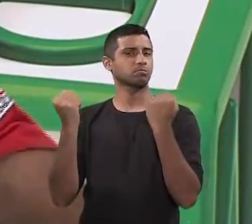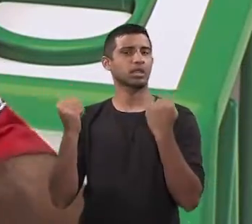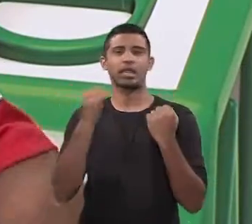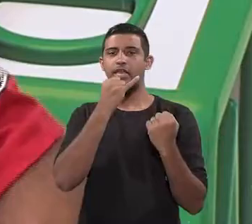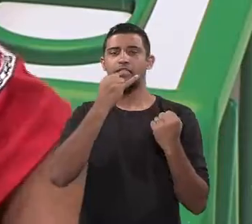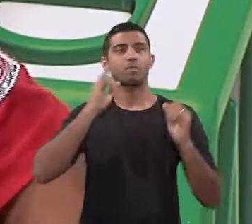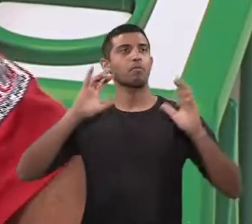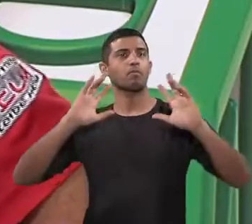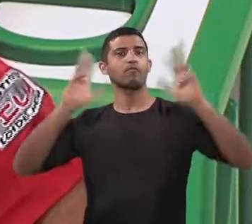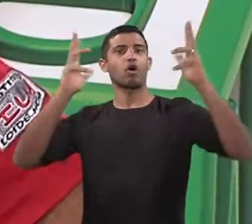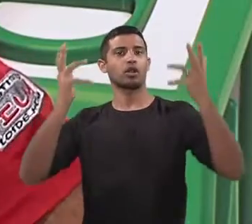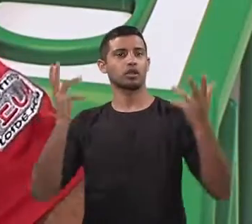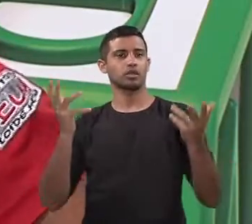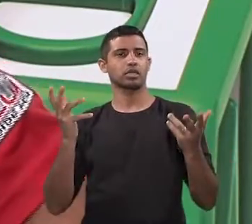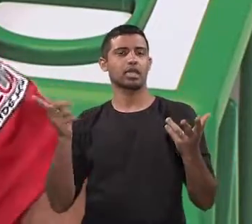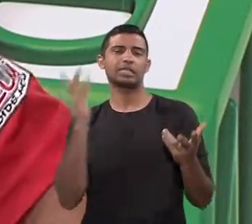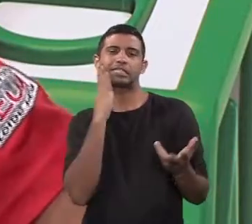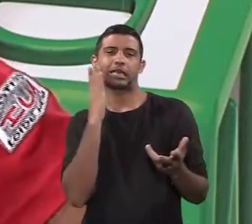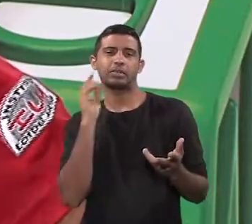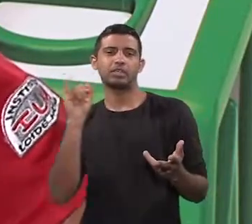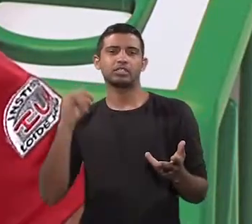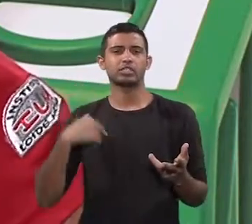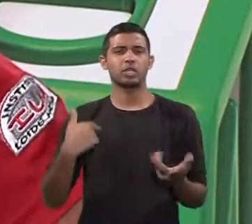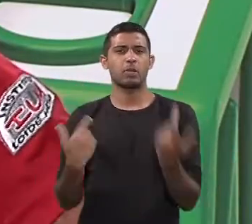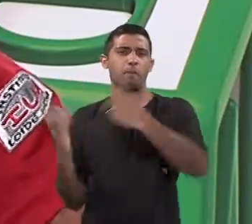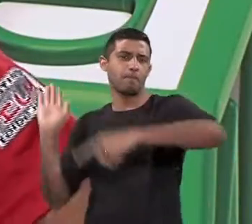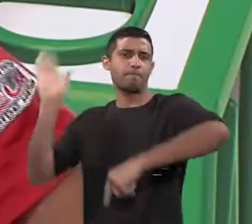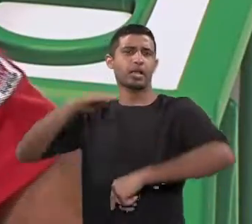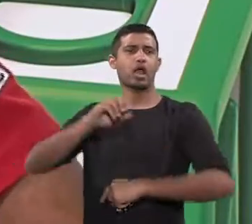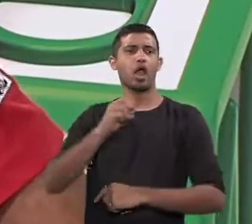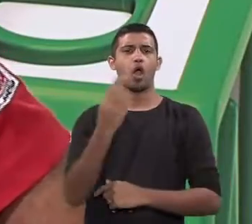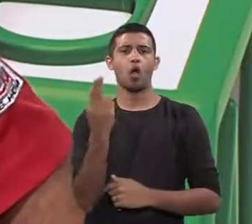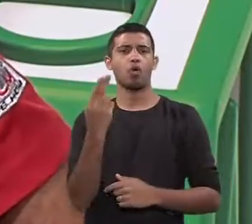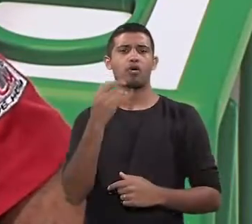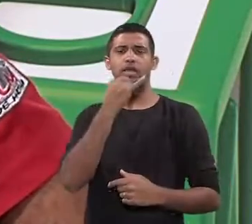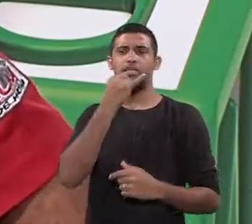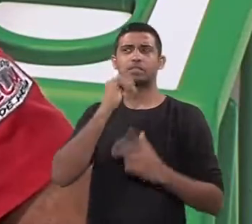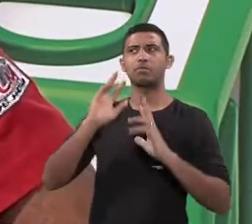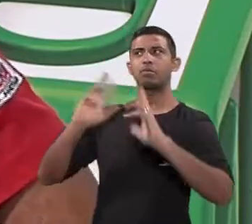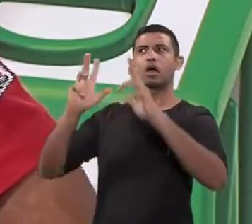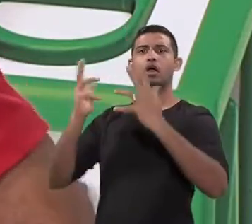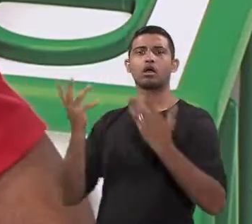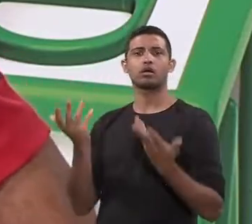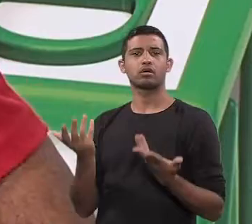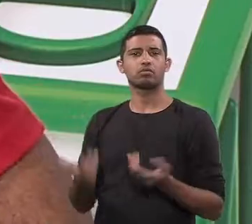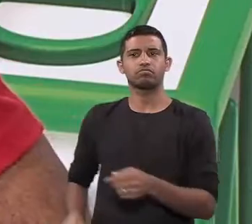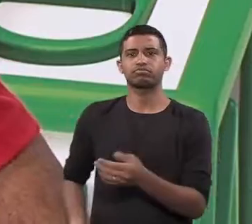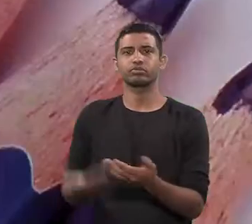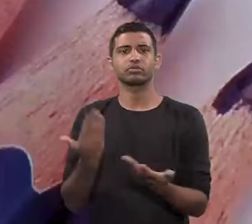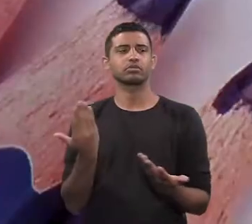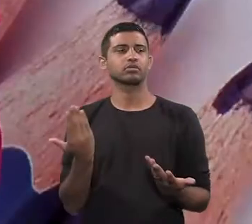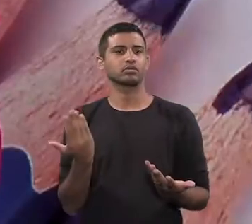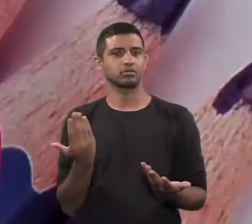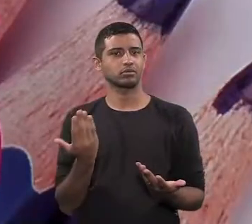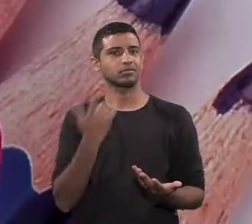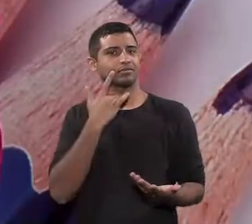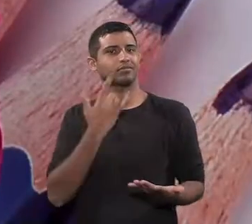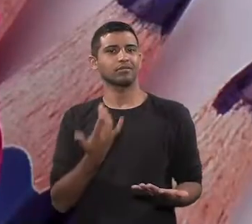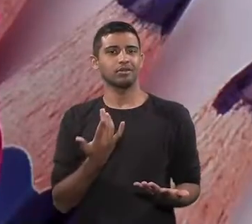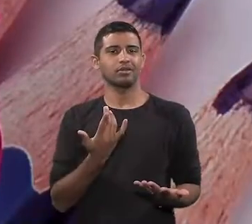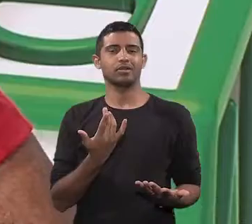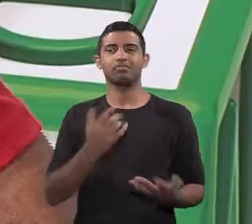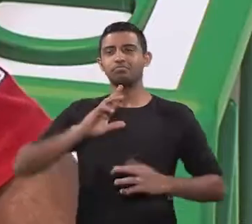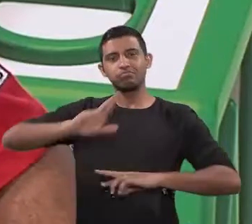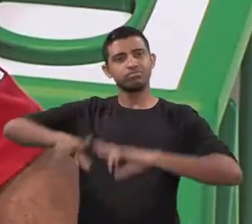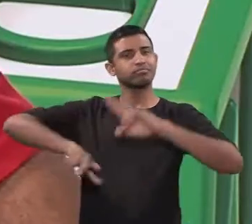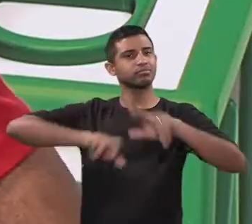um voleibol, por exemplo, que você tem que escolher se você vai fazer uma cortada, se você vai fazer uma largada. Olha que nunca tinha pensado nisso.